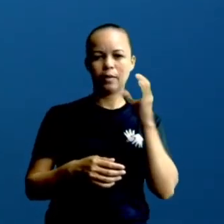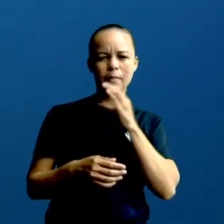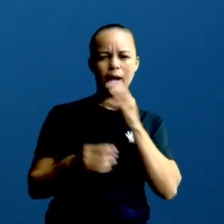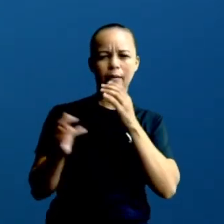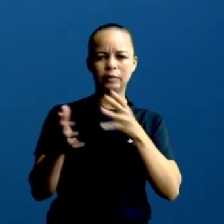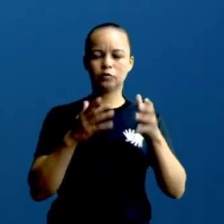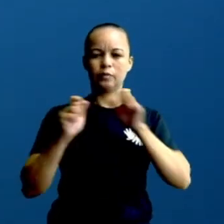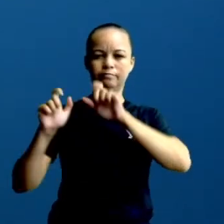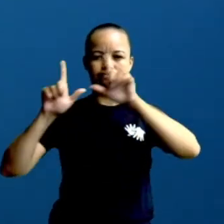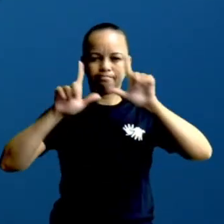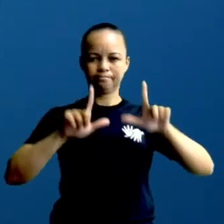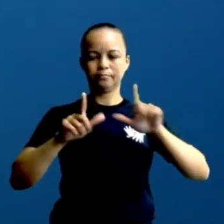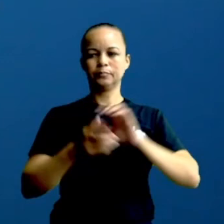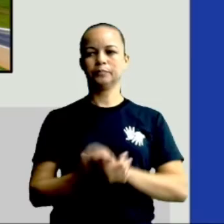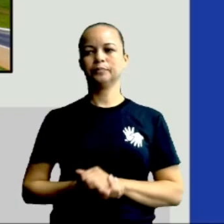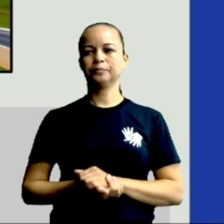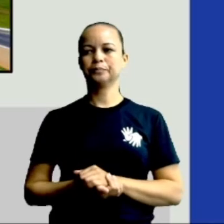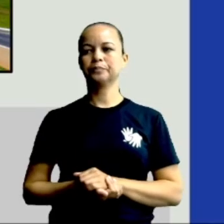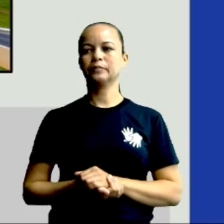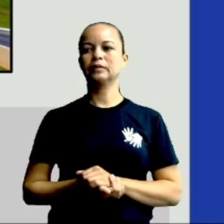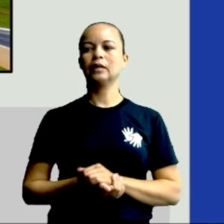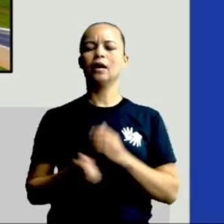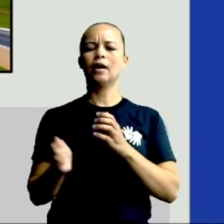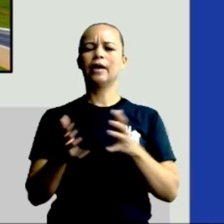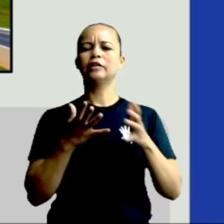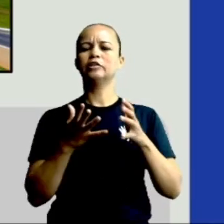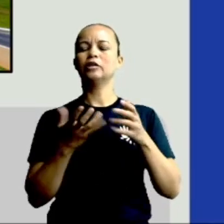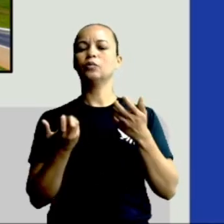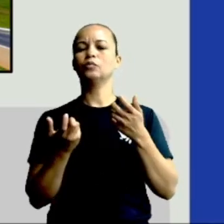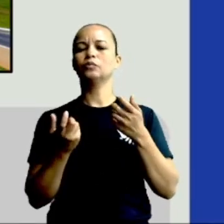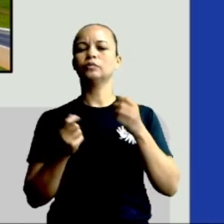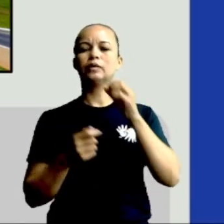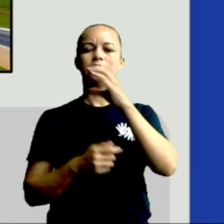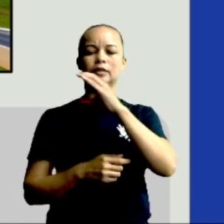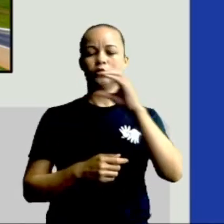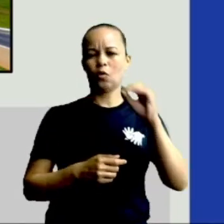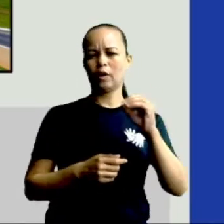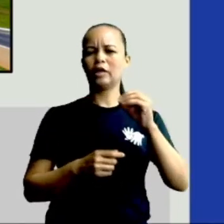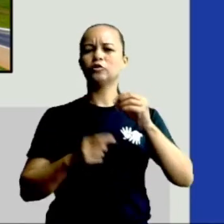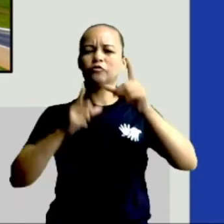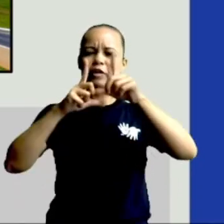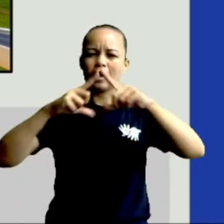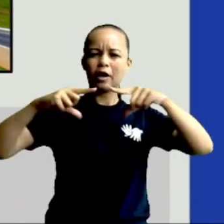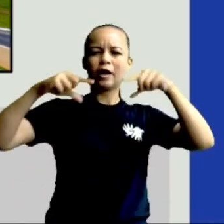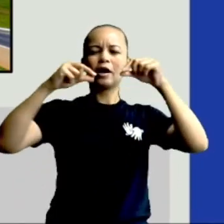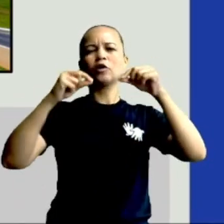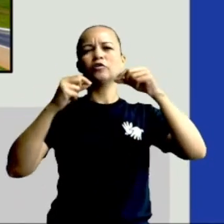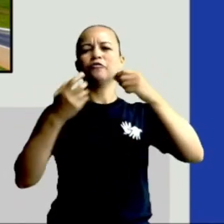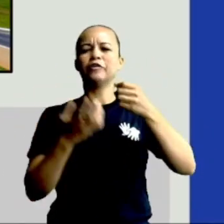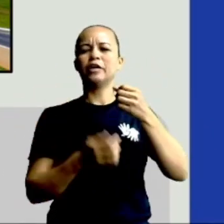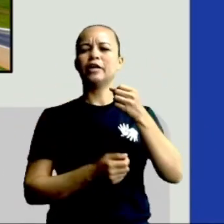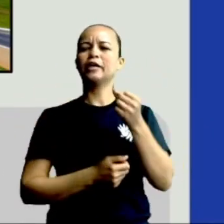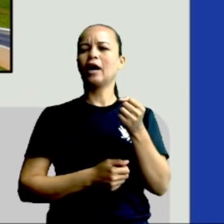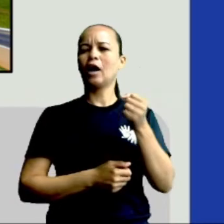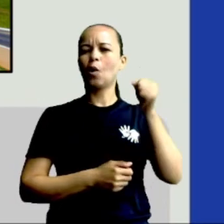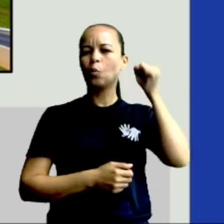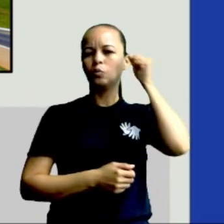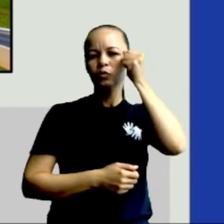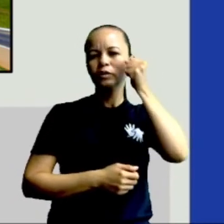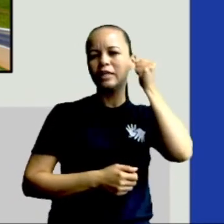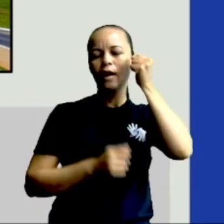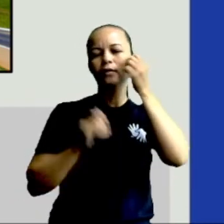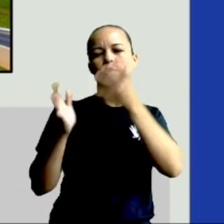nos slides. Na região centro-oeste, onde fica Brasília, tá certo? Onde fica os senadores, o presidente